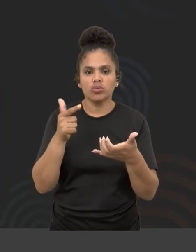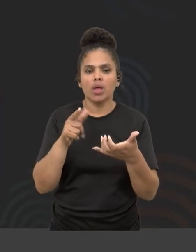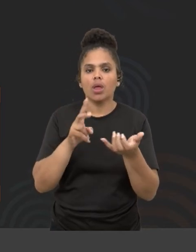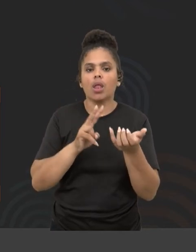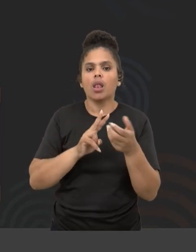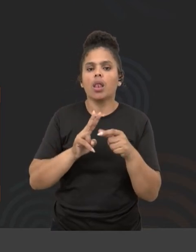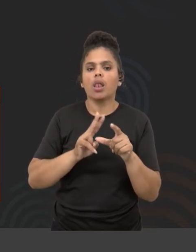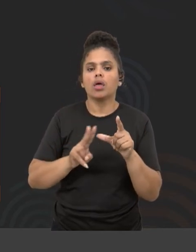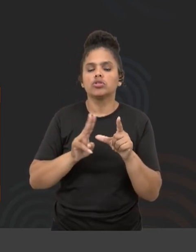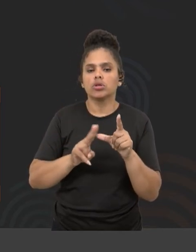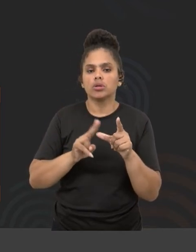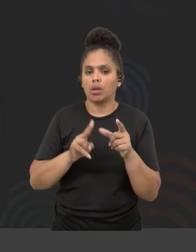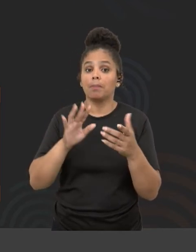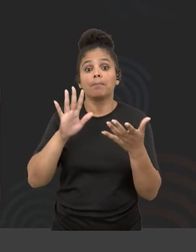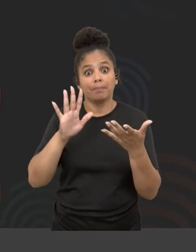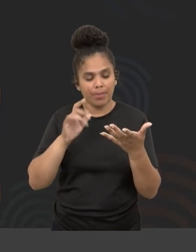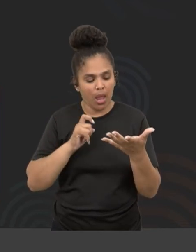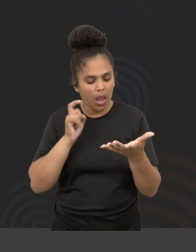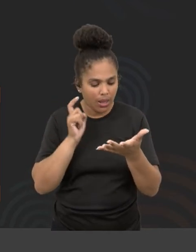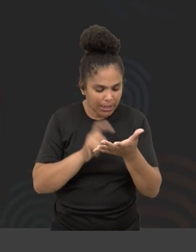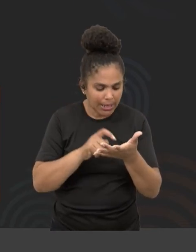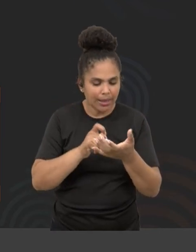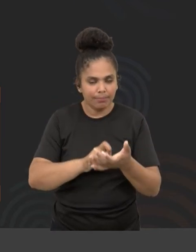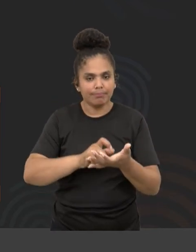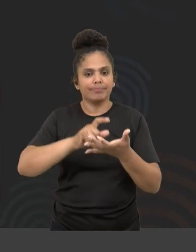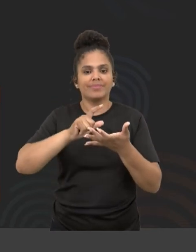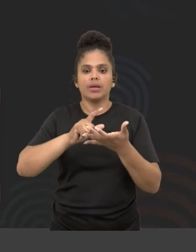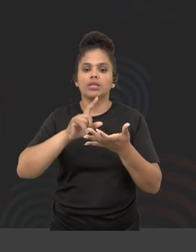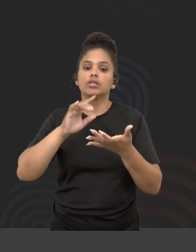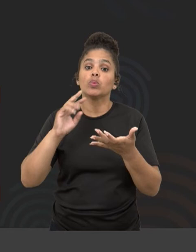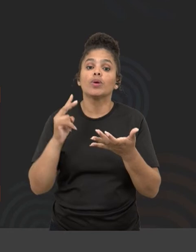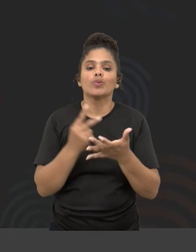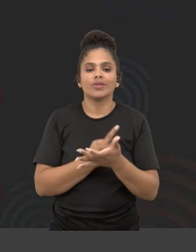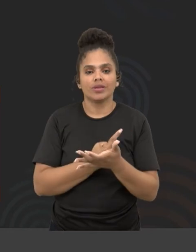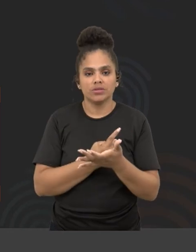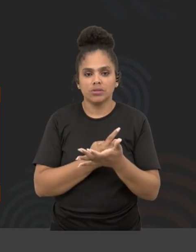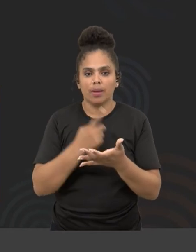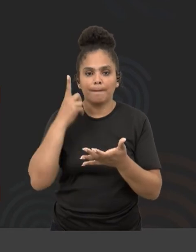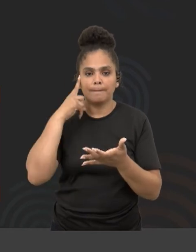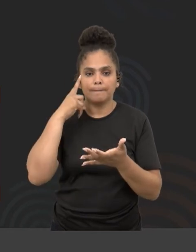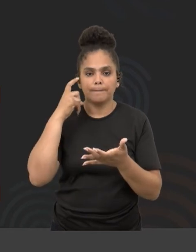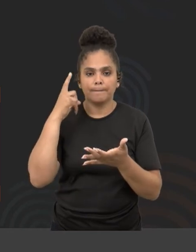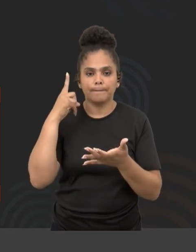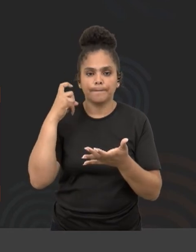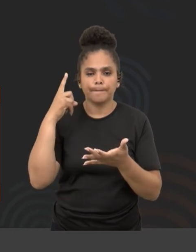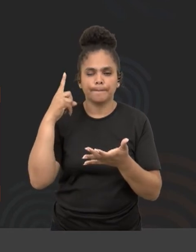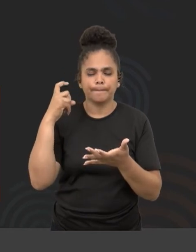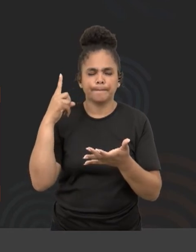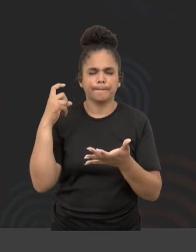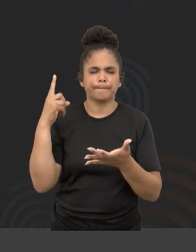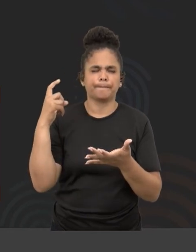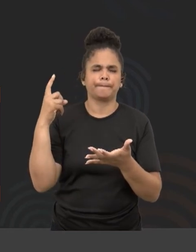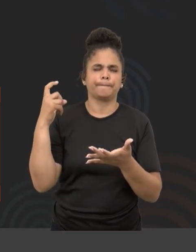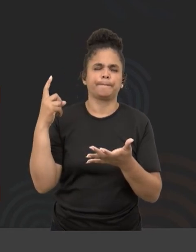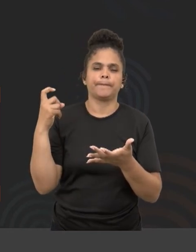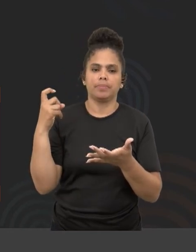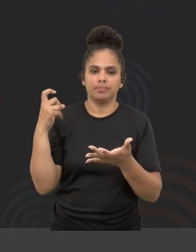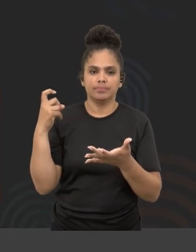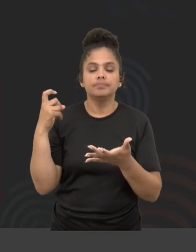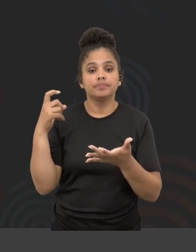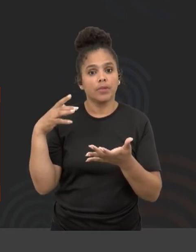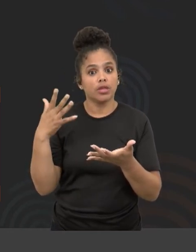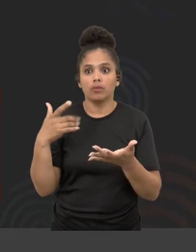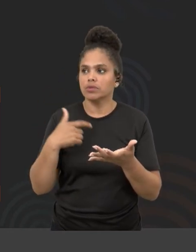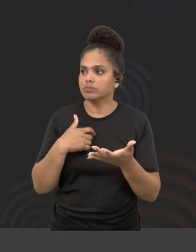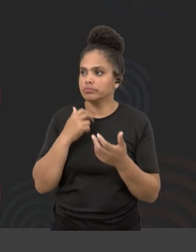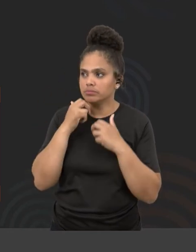então você clica no vídeo para tocar, ele toca com som nas alturas, você